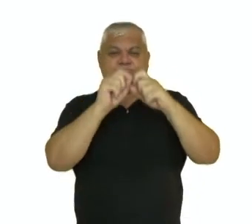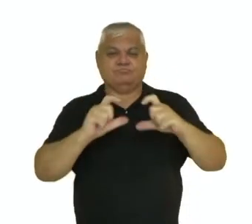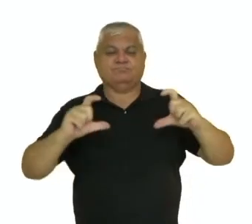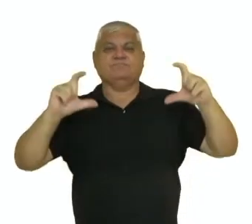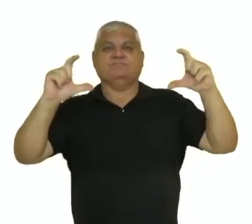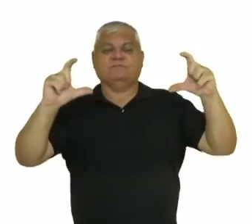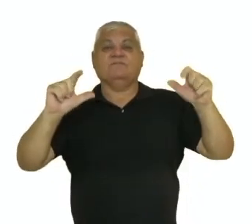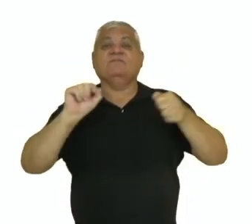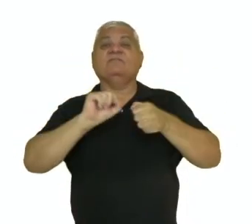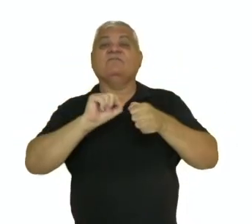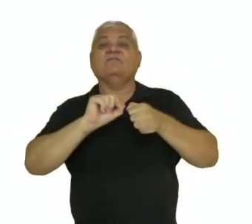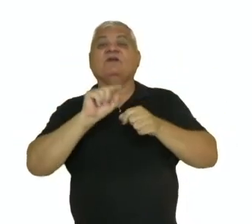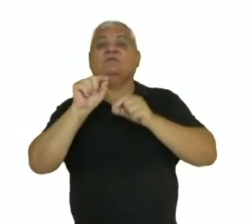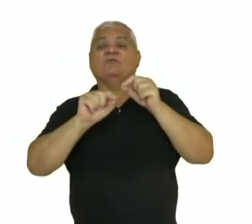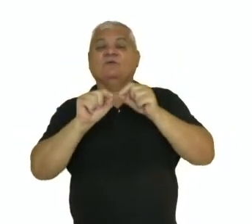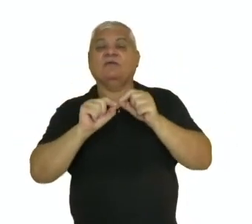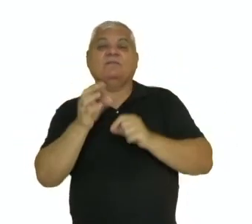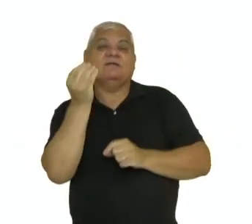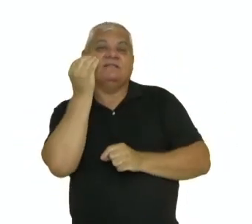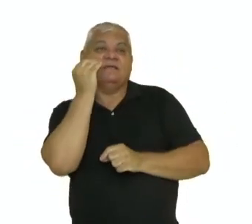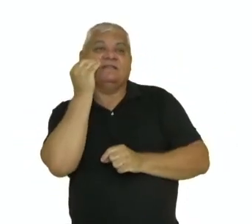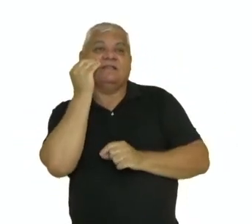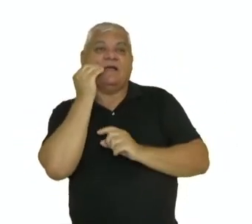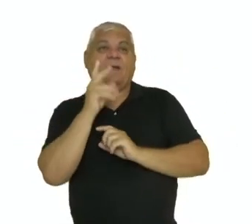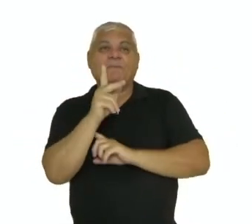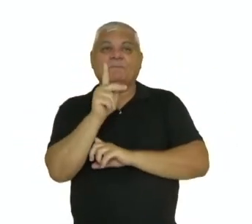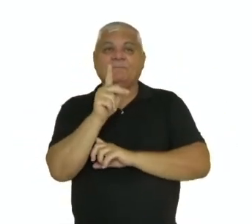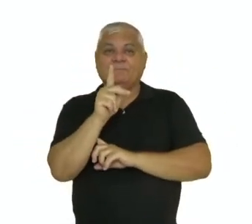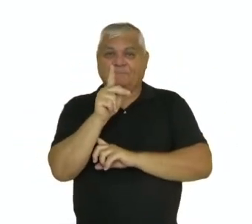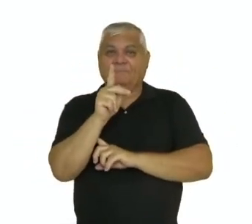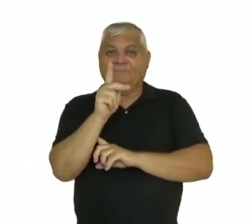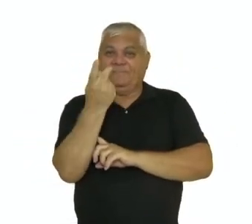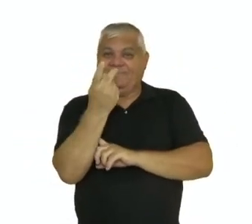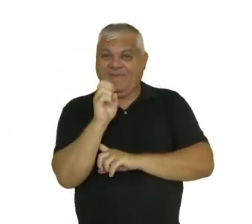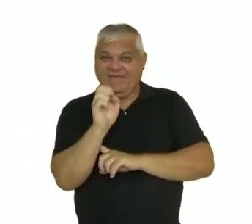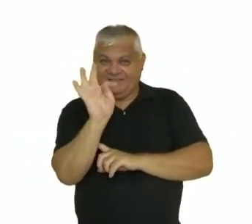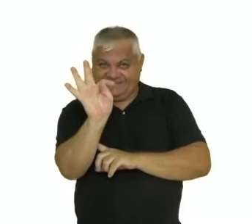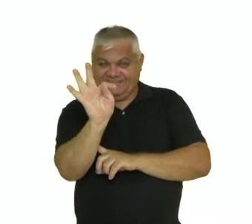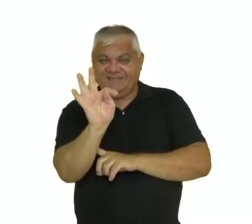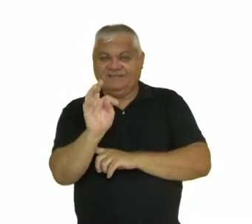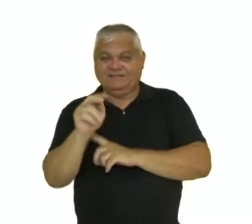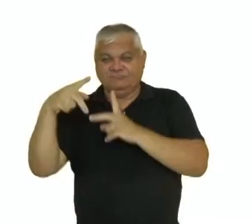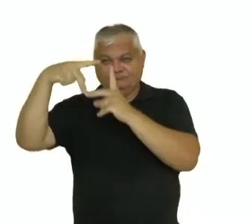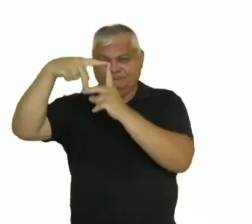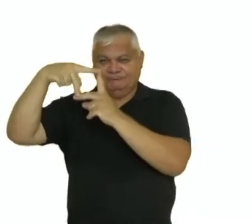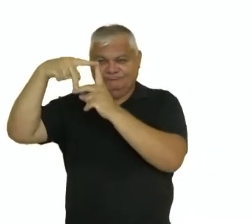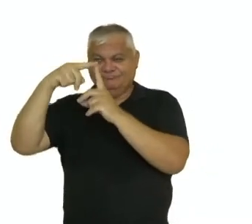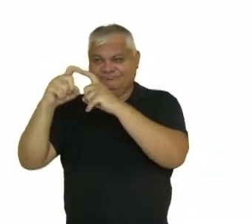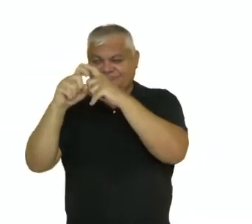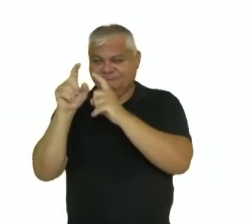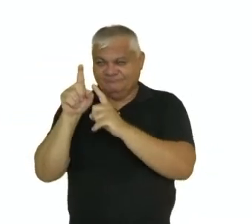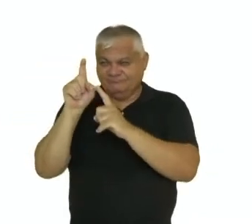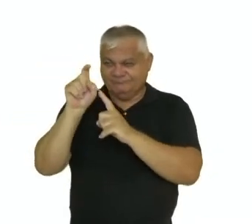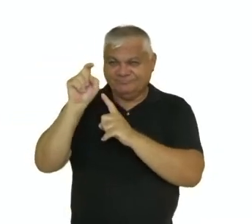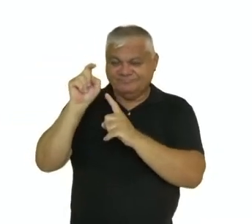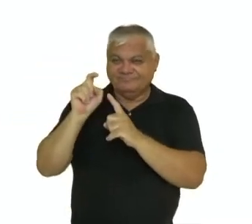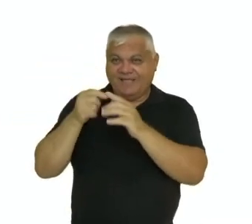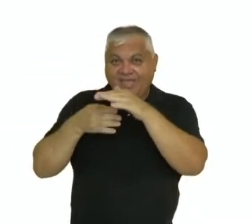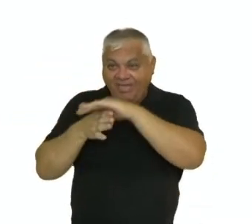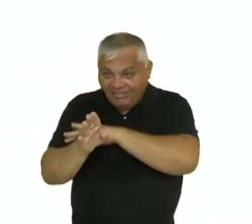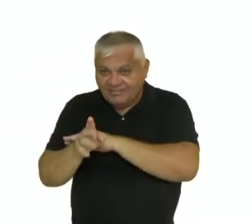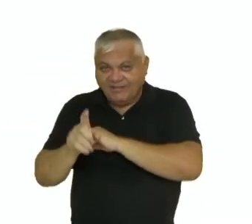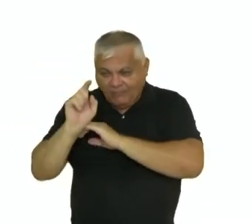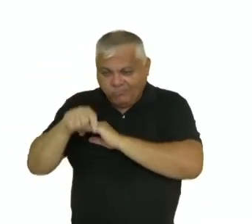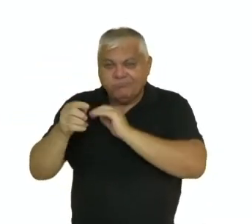quando você acessa o simulador PET, indicado aqui, clicando no nosso link ou acessando através do